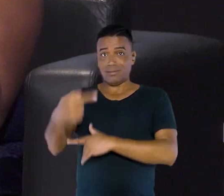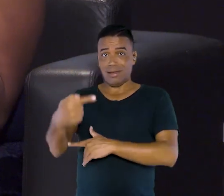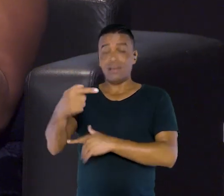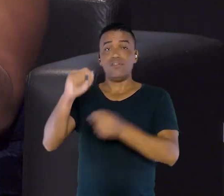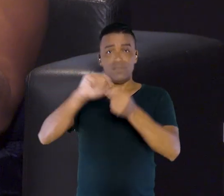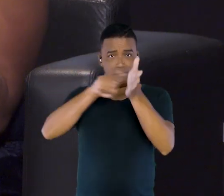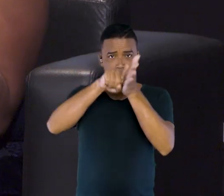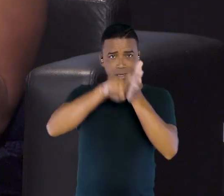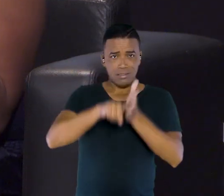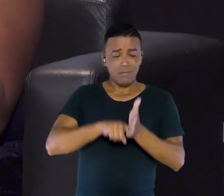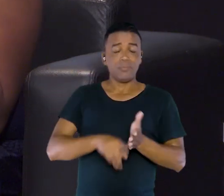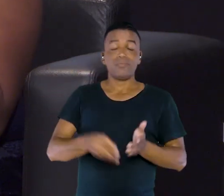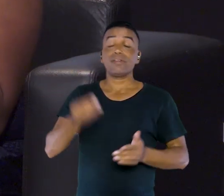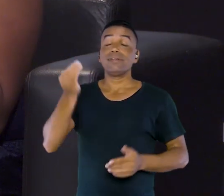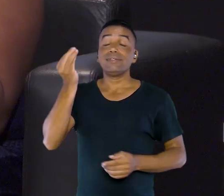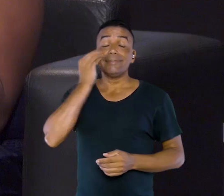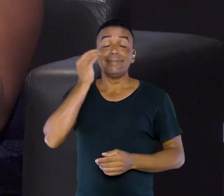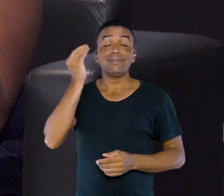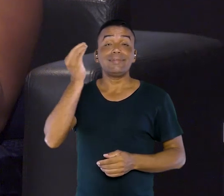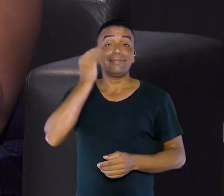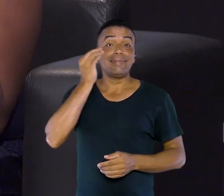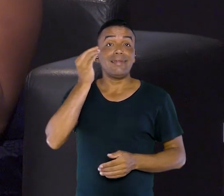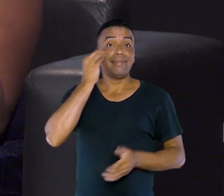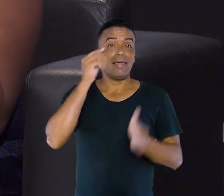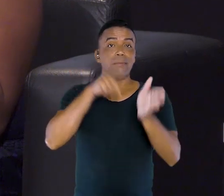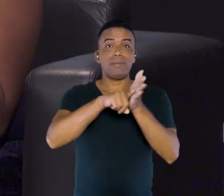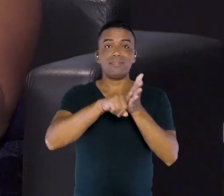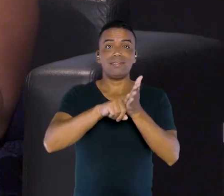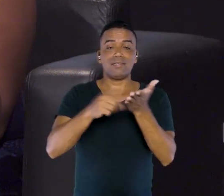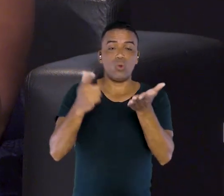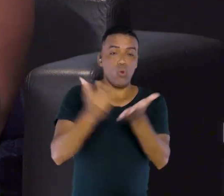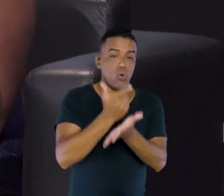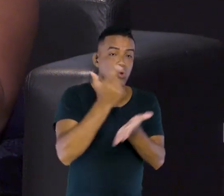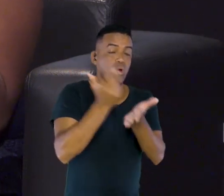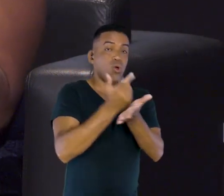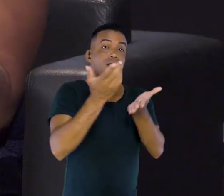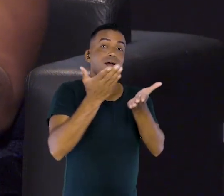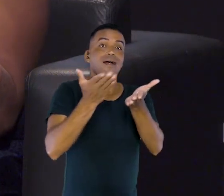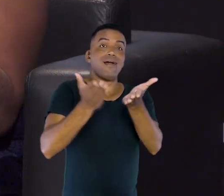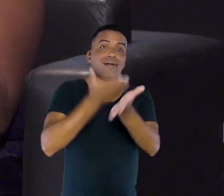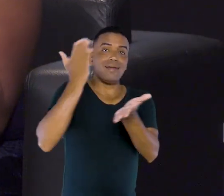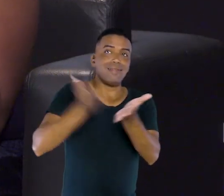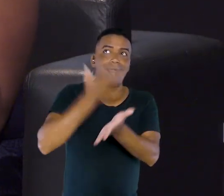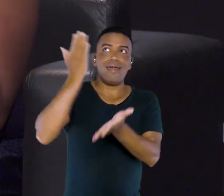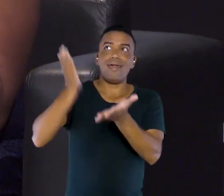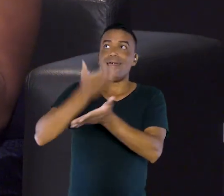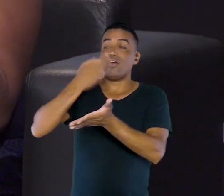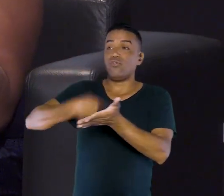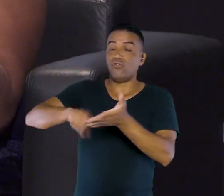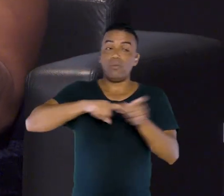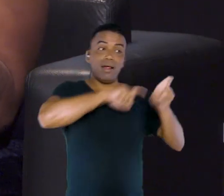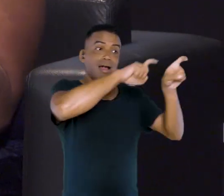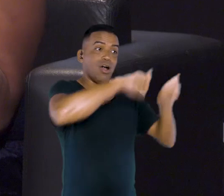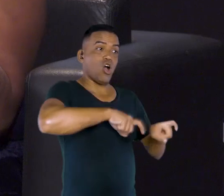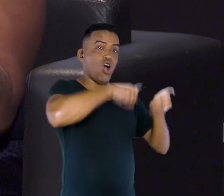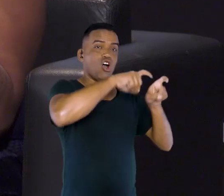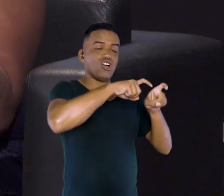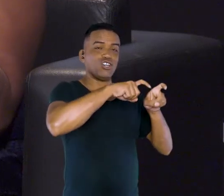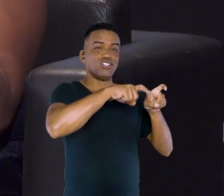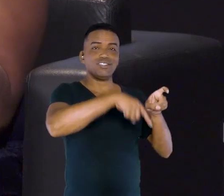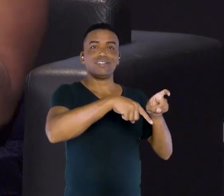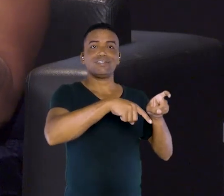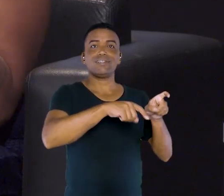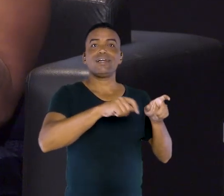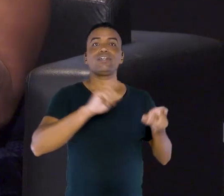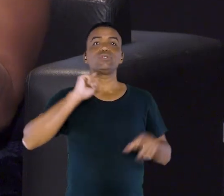2017, juro que eu tentei ser pesquisador com caderno, mas não deu certo. Fui para a roça, meu caderno